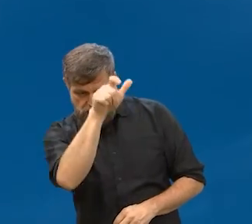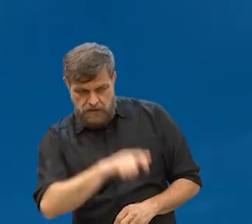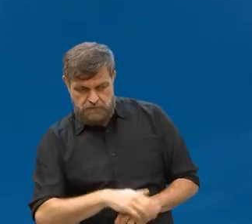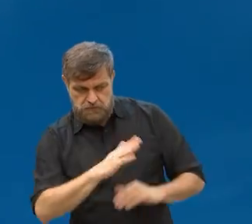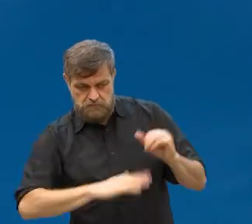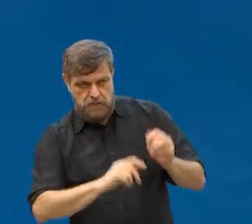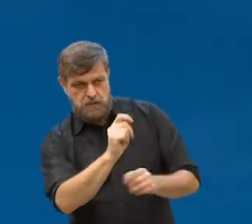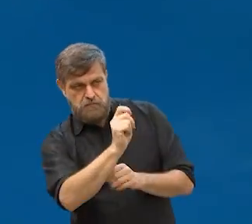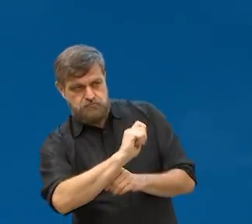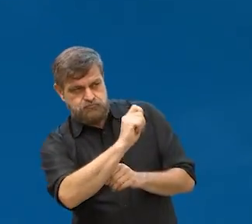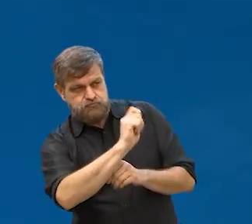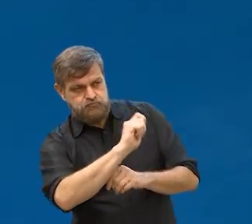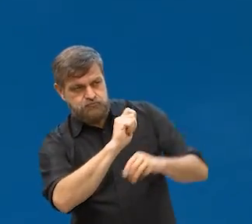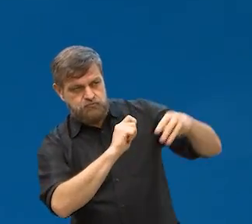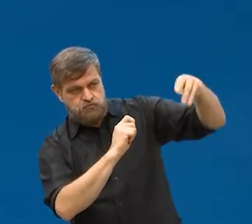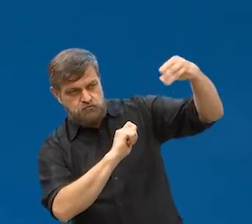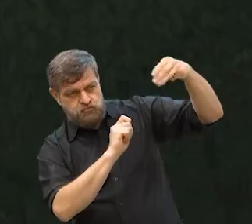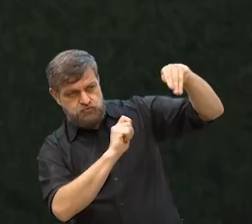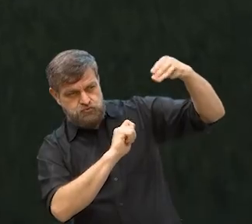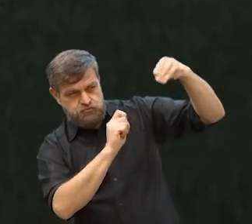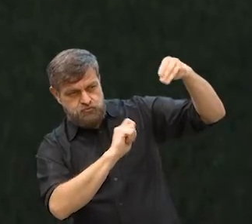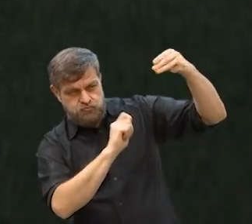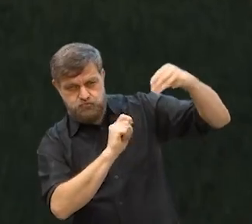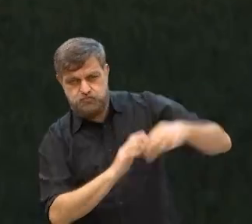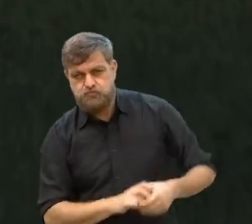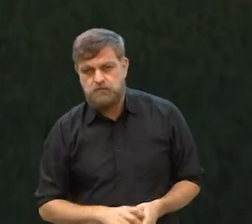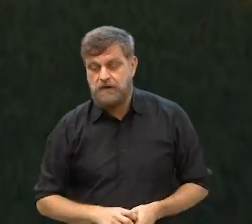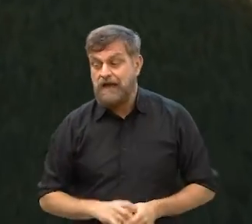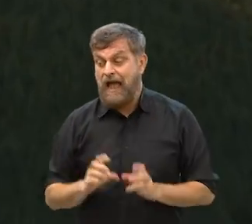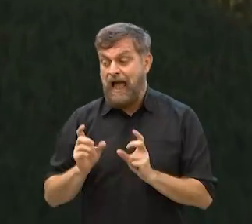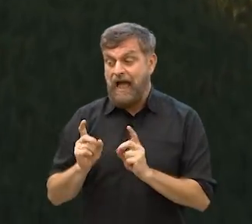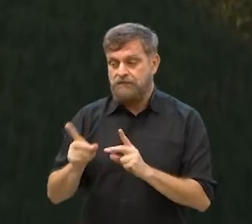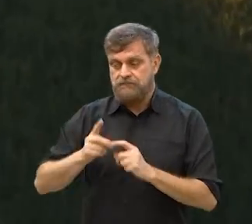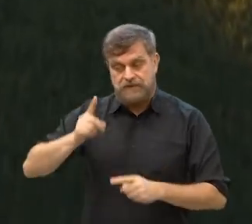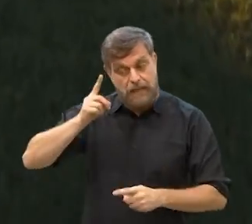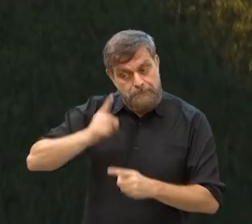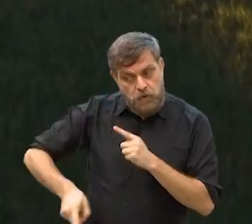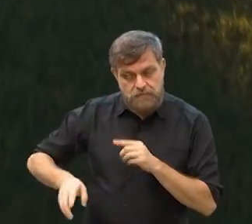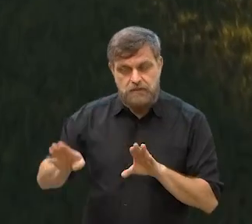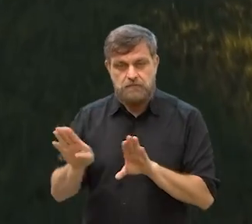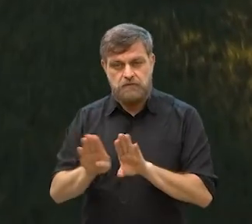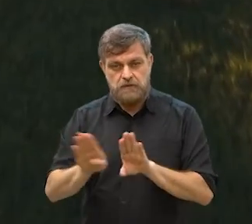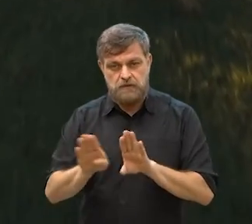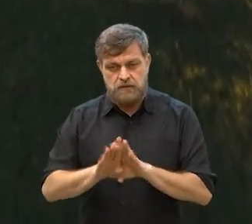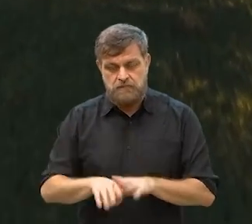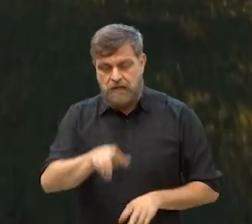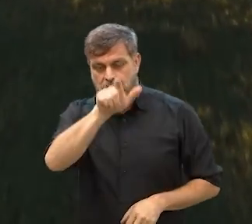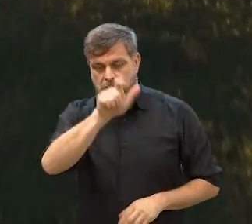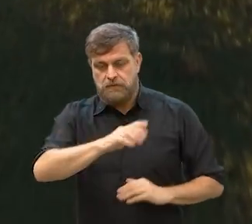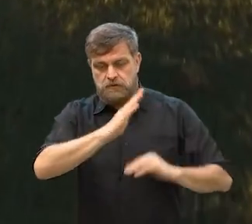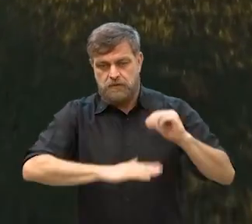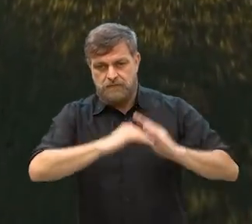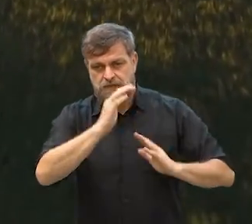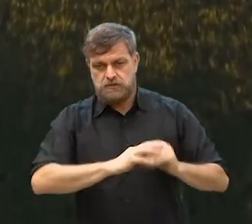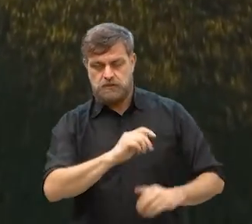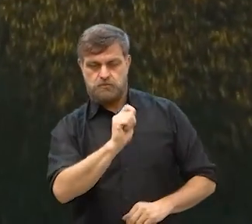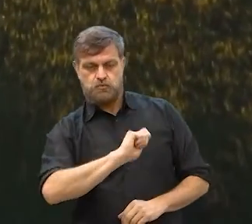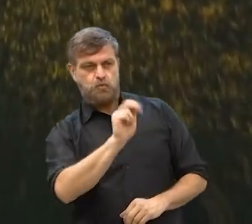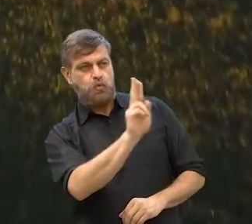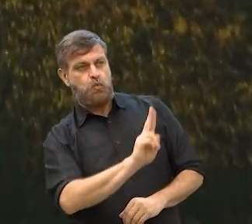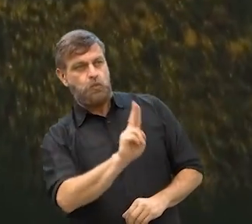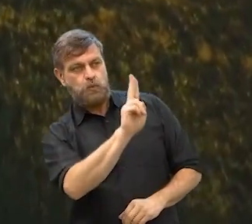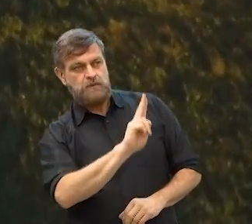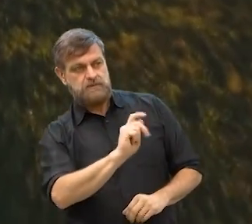esse cortante, o que que é? Ou é só a venda, ou é só soltando? A venda e também o uso